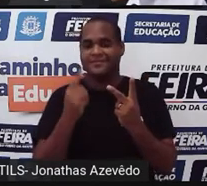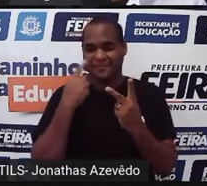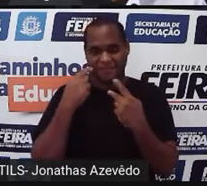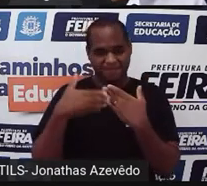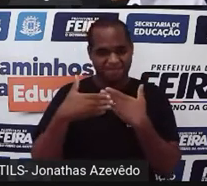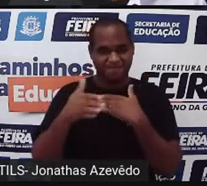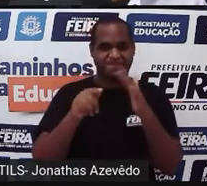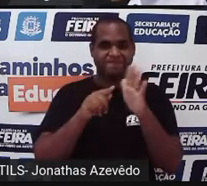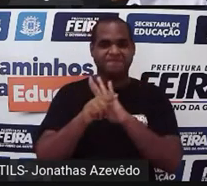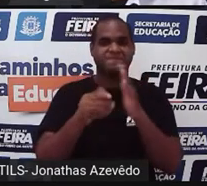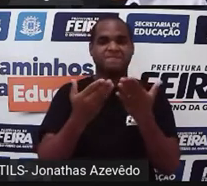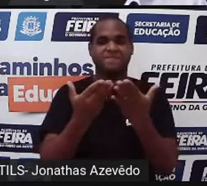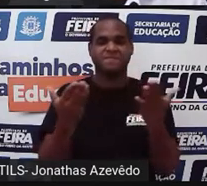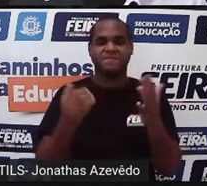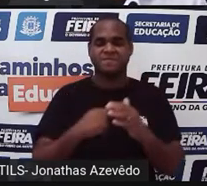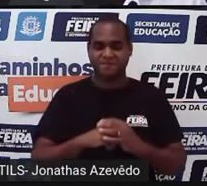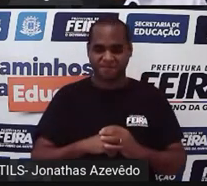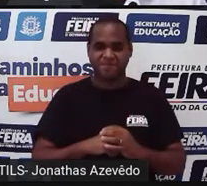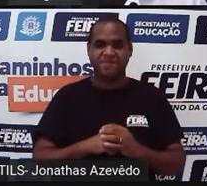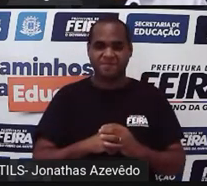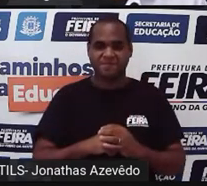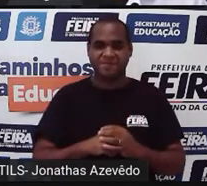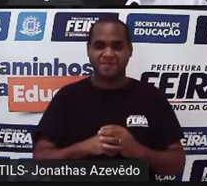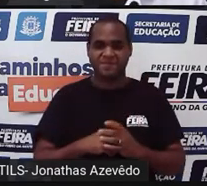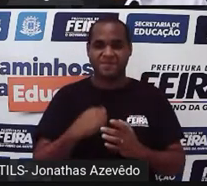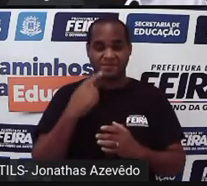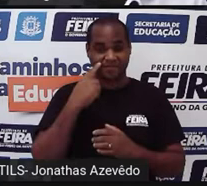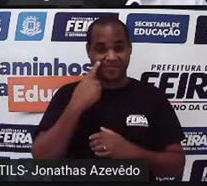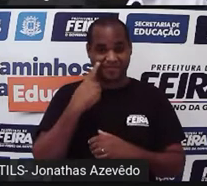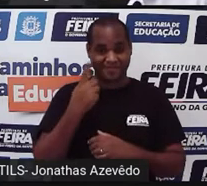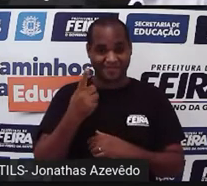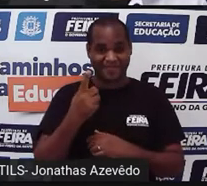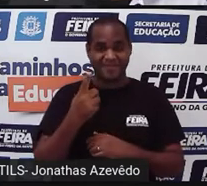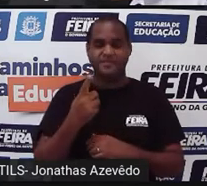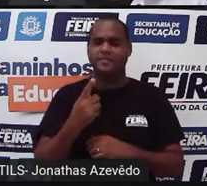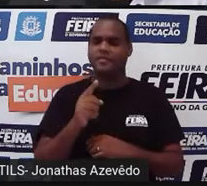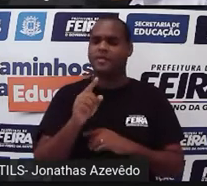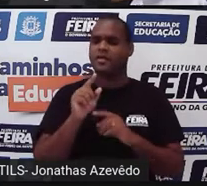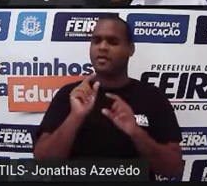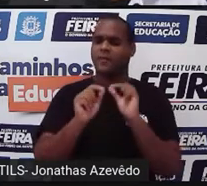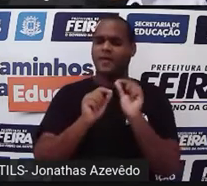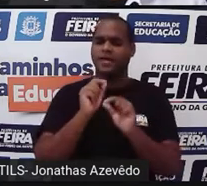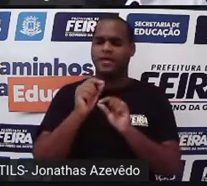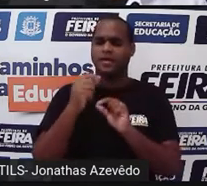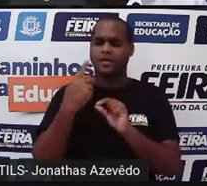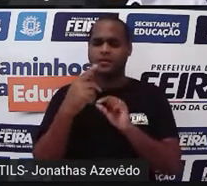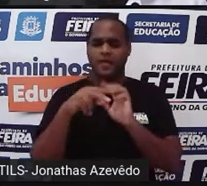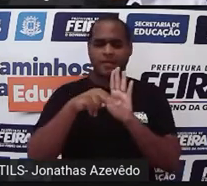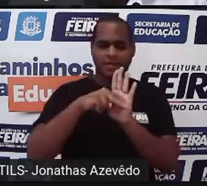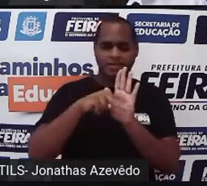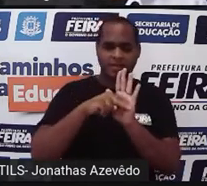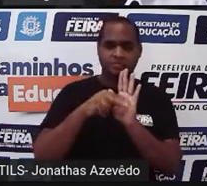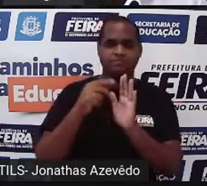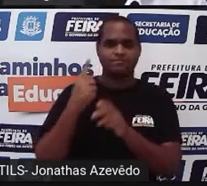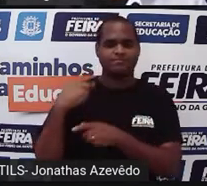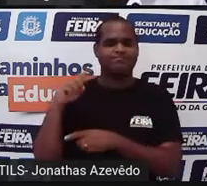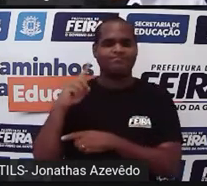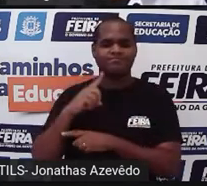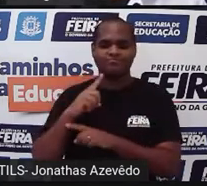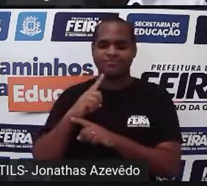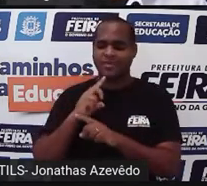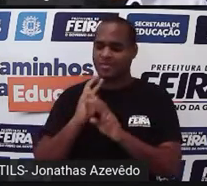para a próxima pergunta. A próxima pergunta é: qual foi a sua nota em matemática